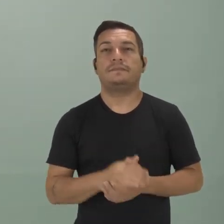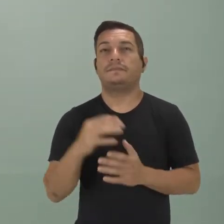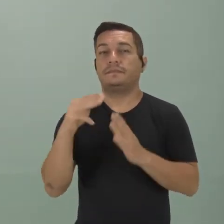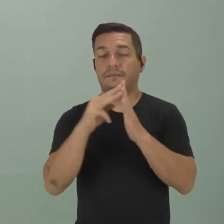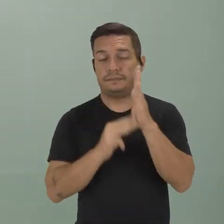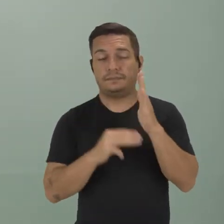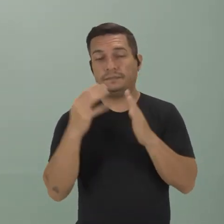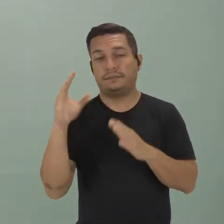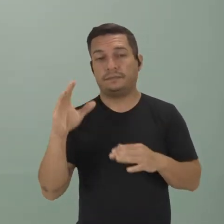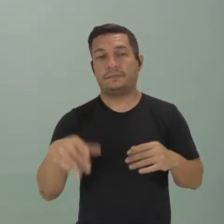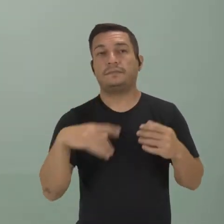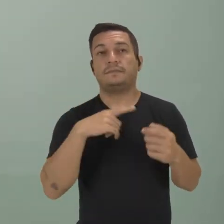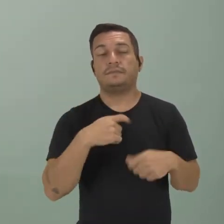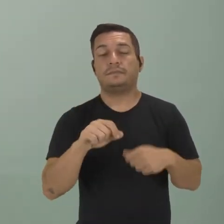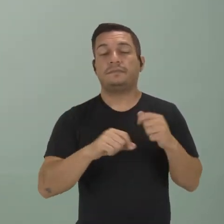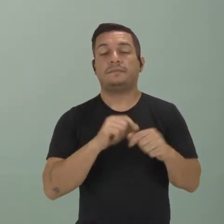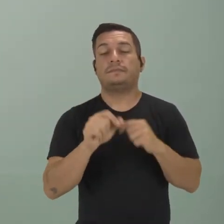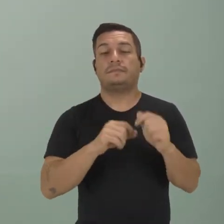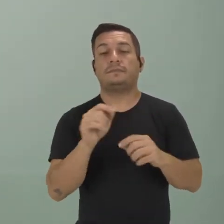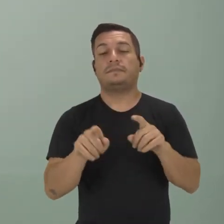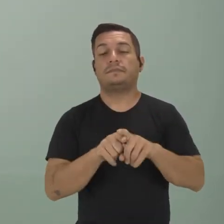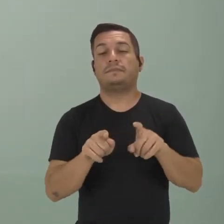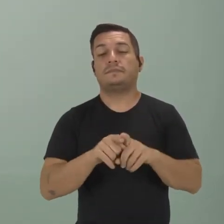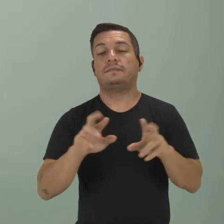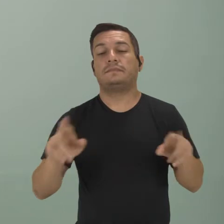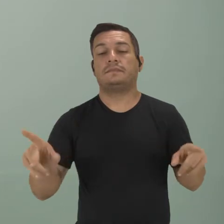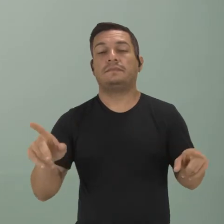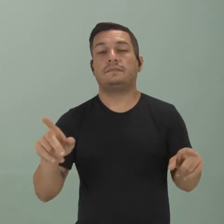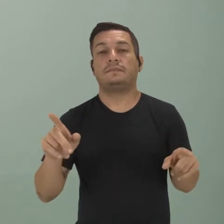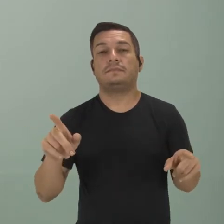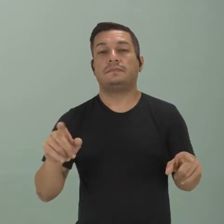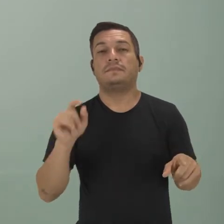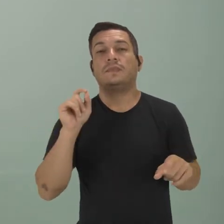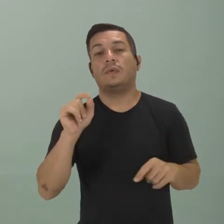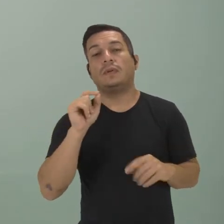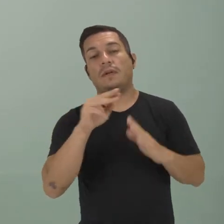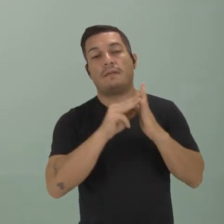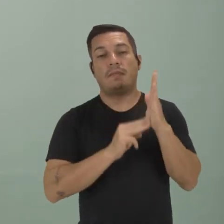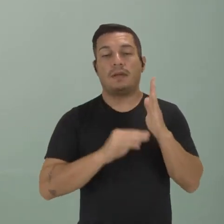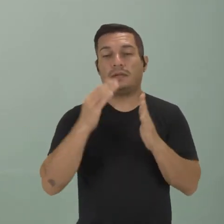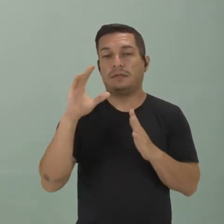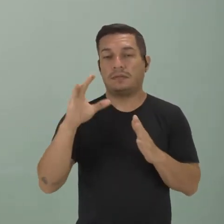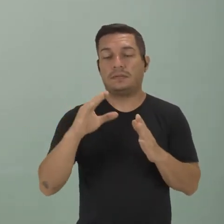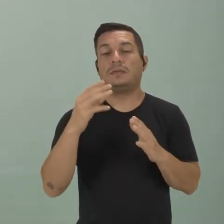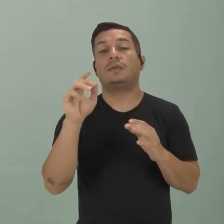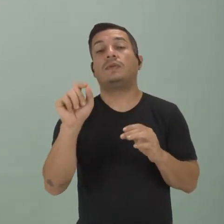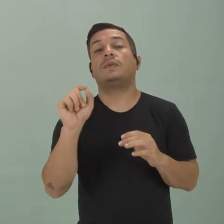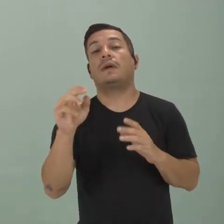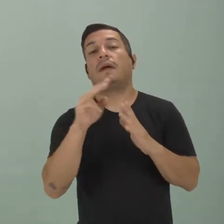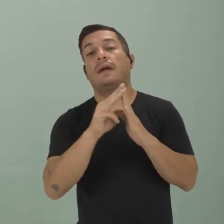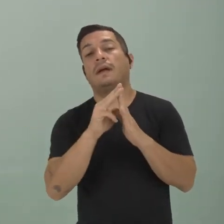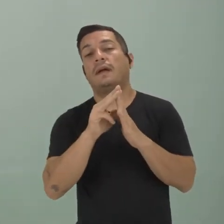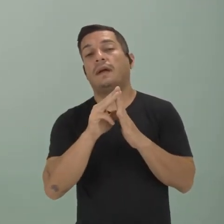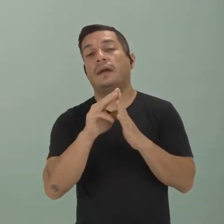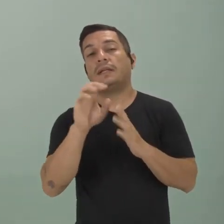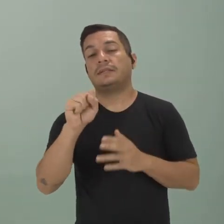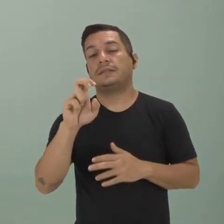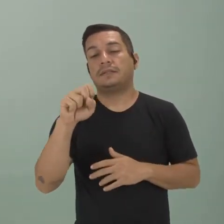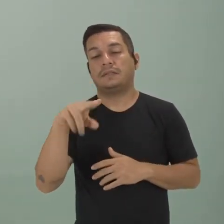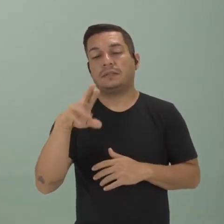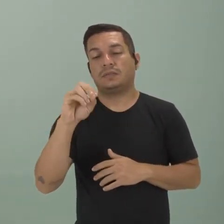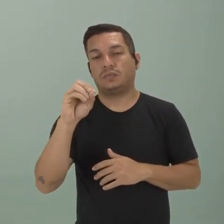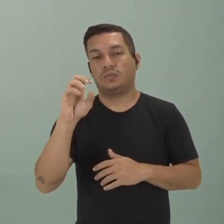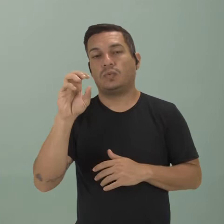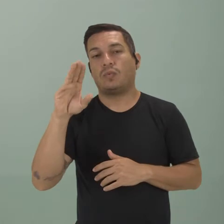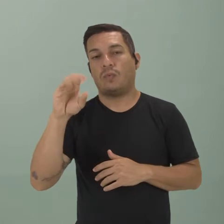falamos em método científico, nós temos que diferenciar, na verdade, o que é método científico e o que é